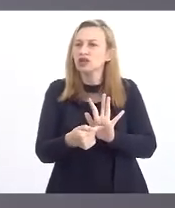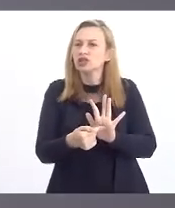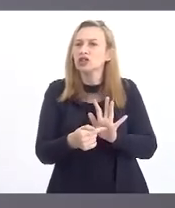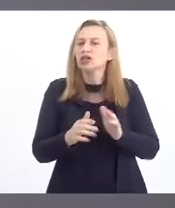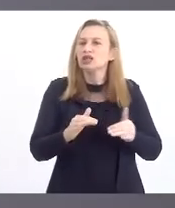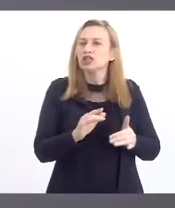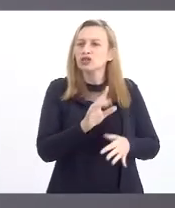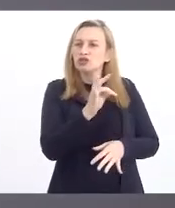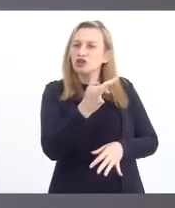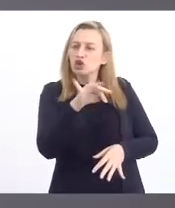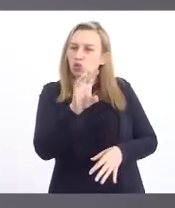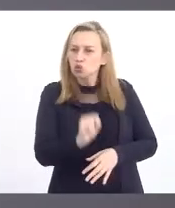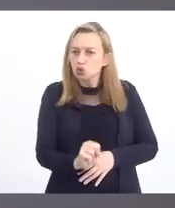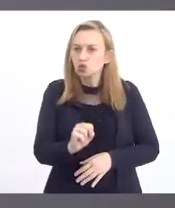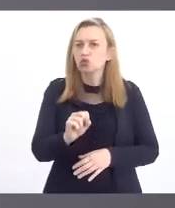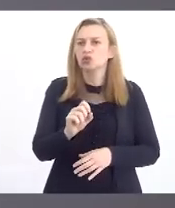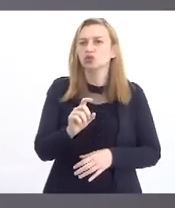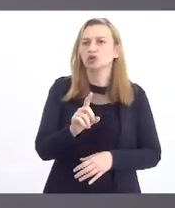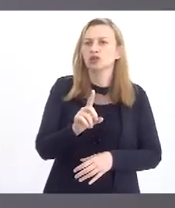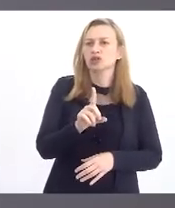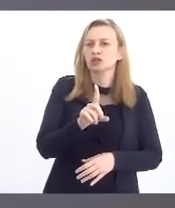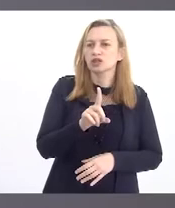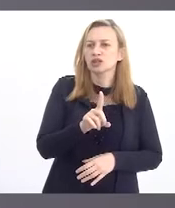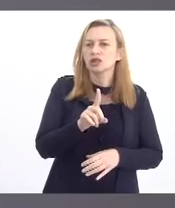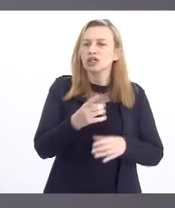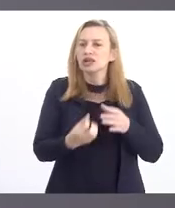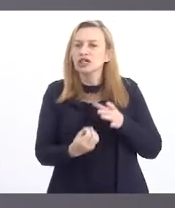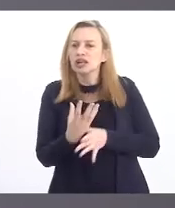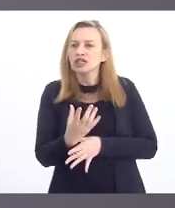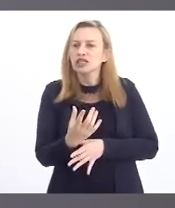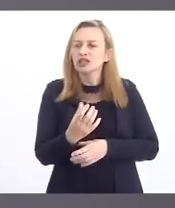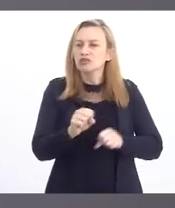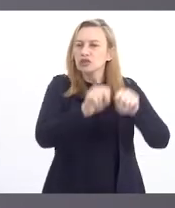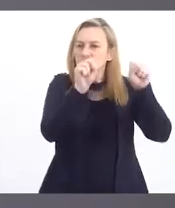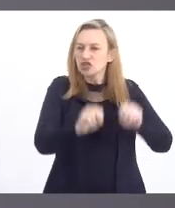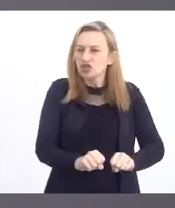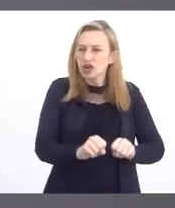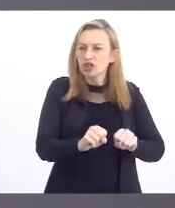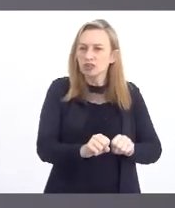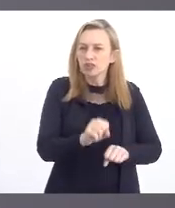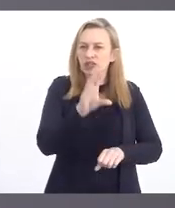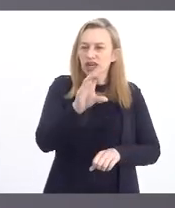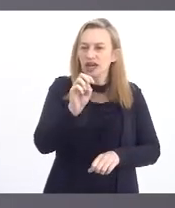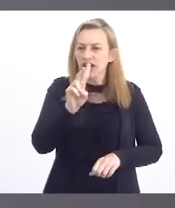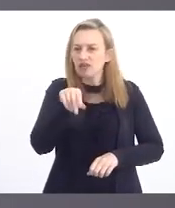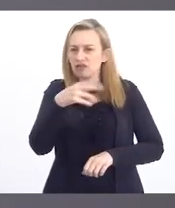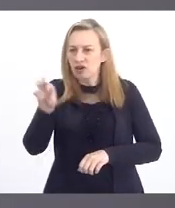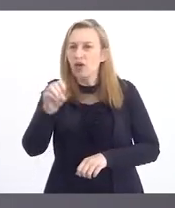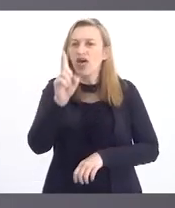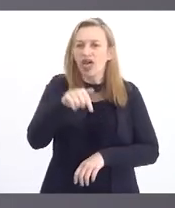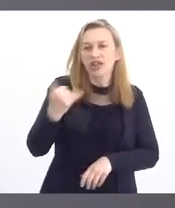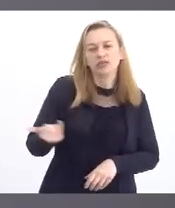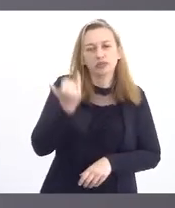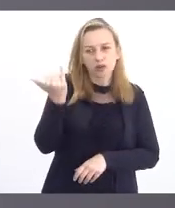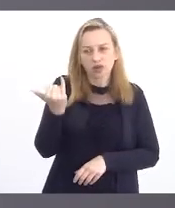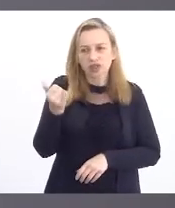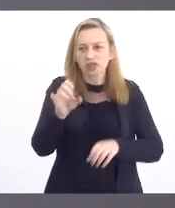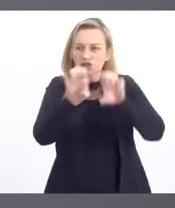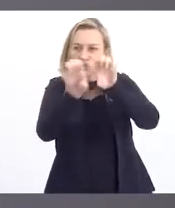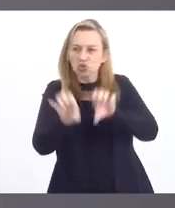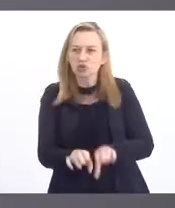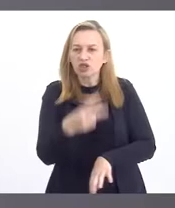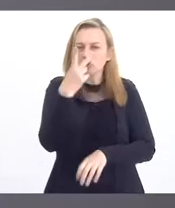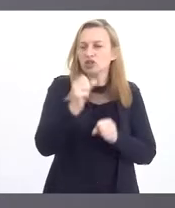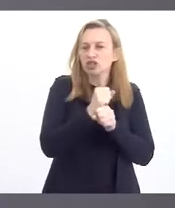dos filtros, modernização dos decantadores, a implantação do sistema de carvão ativado, que é importante, é uma estrutura que há 2 anos nós